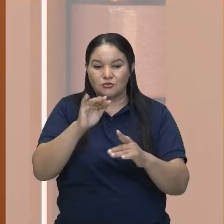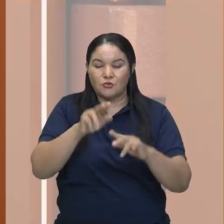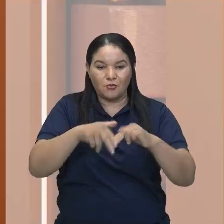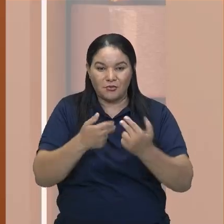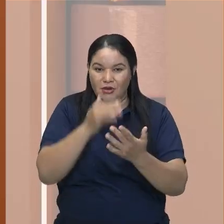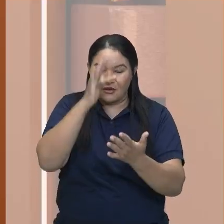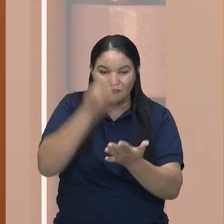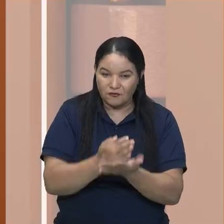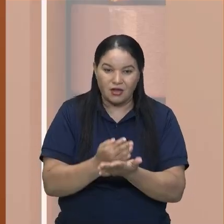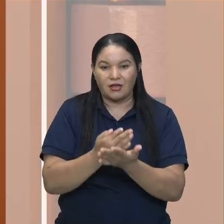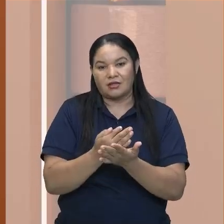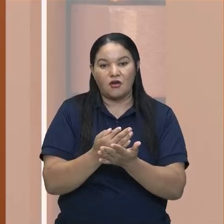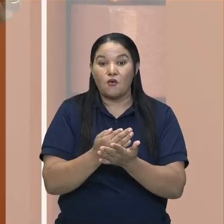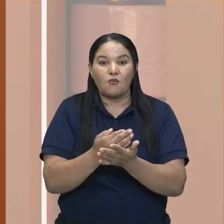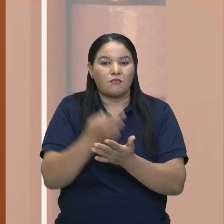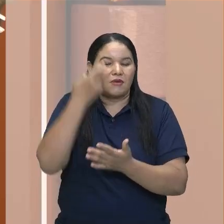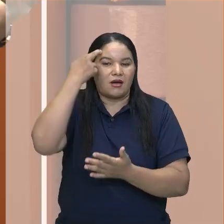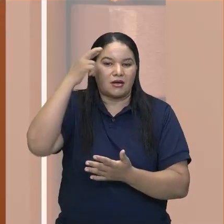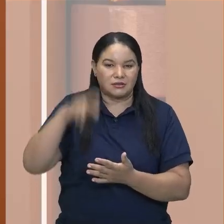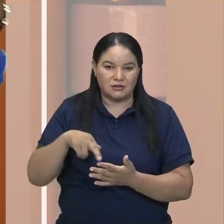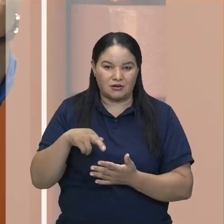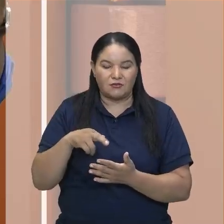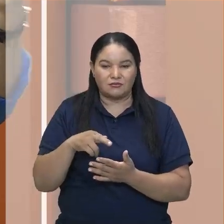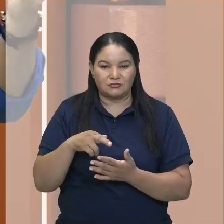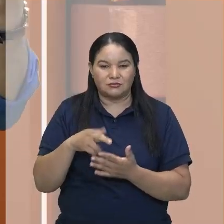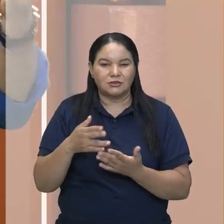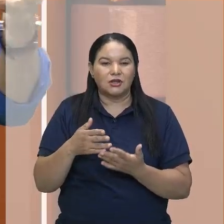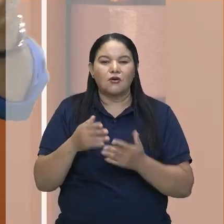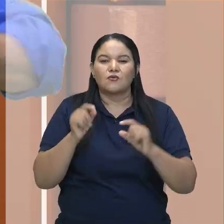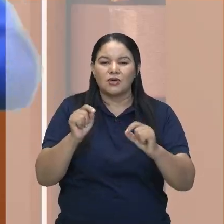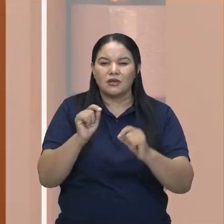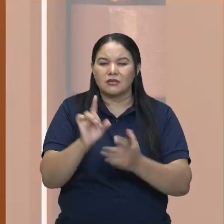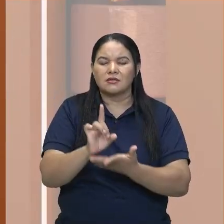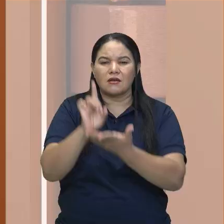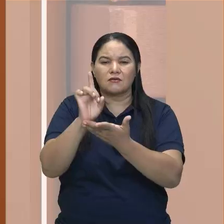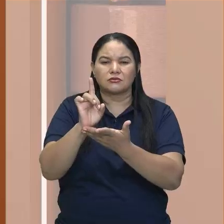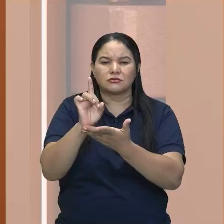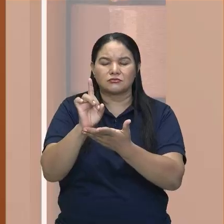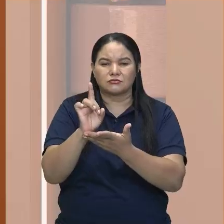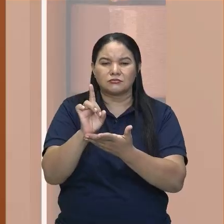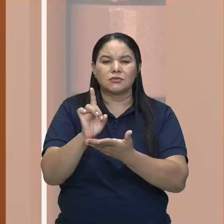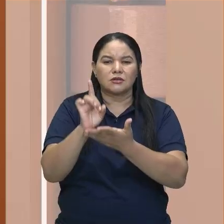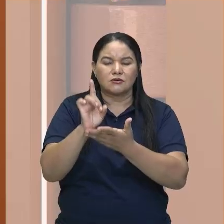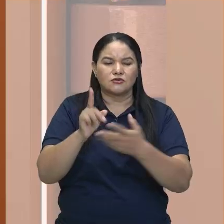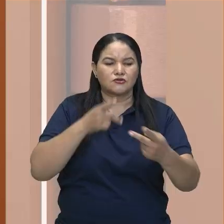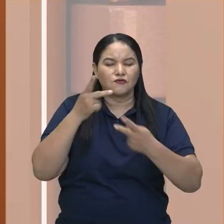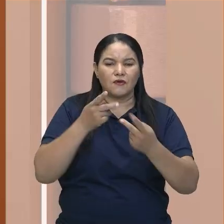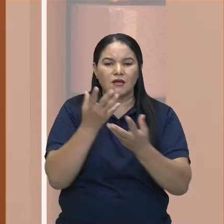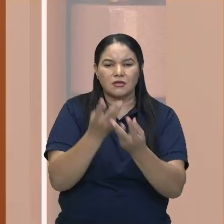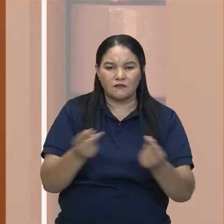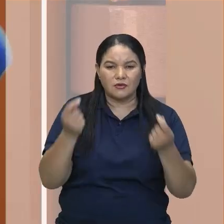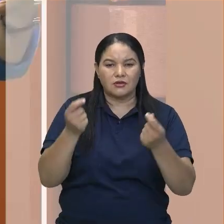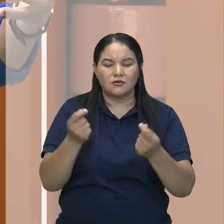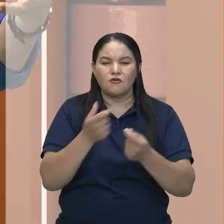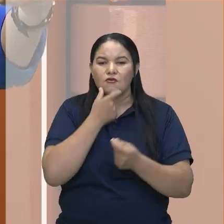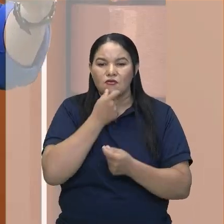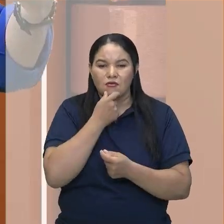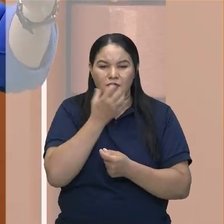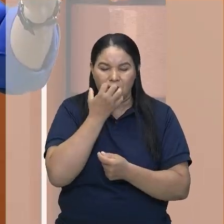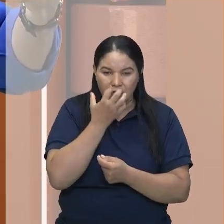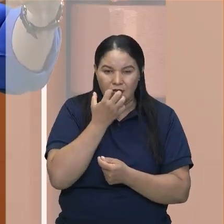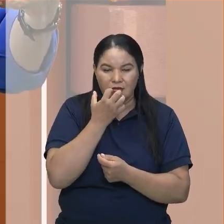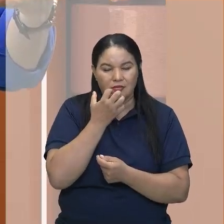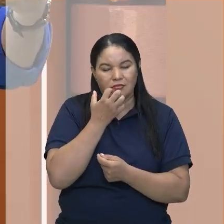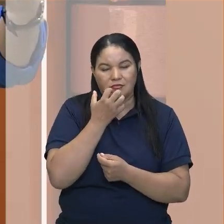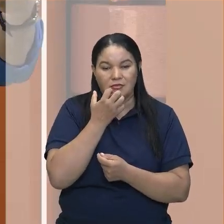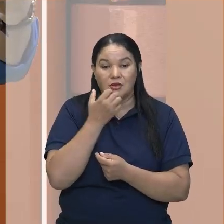através da razão. Quem foi que matou, né, Deus aí? Foi Nietzsche? Não, não foi Nietzsche, foi a própria